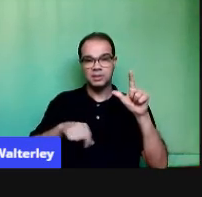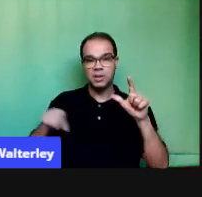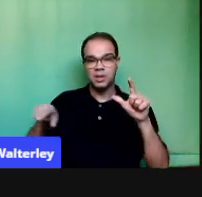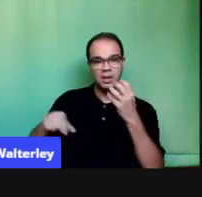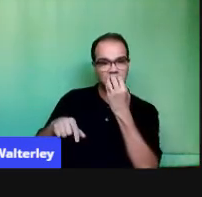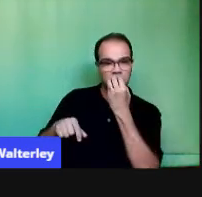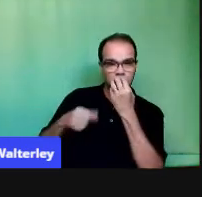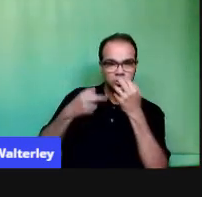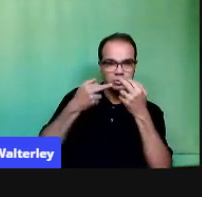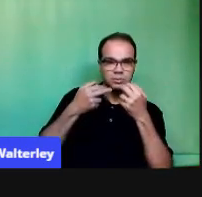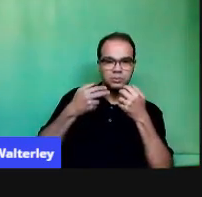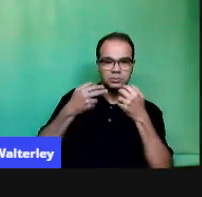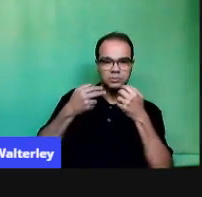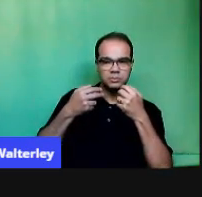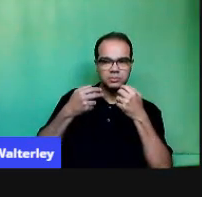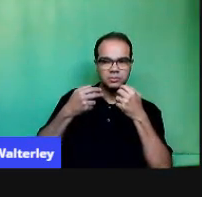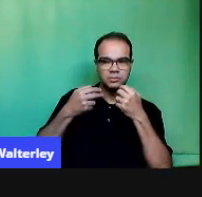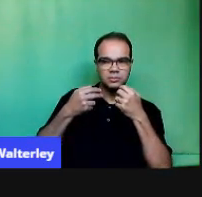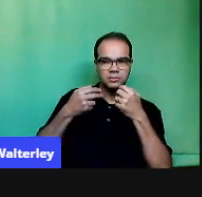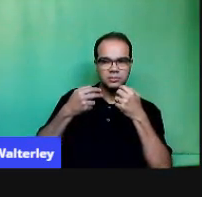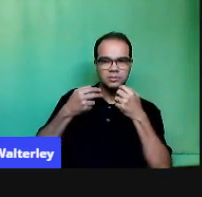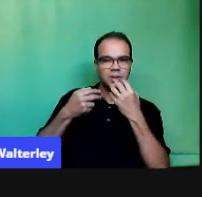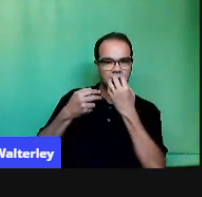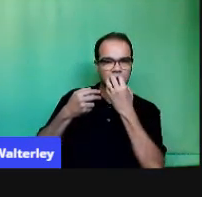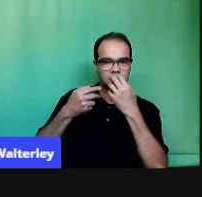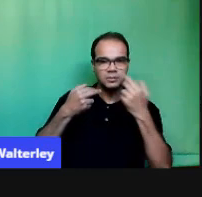bem-estar. Próximo, por favor.